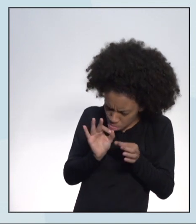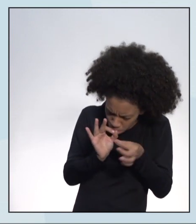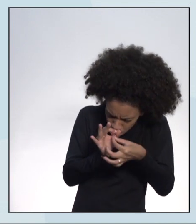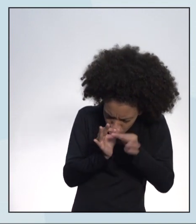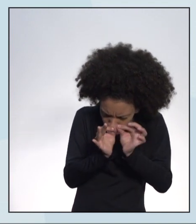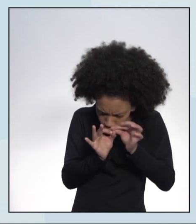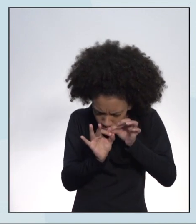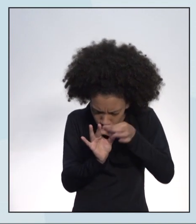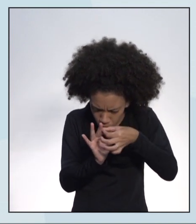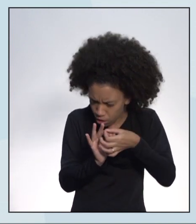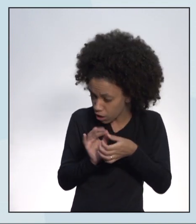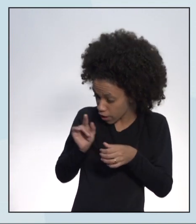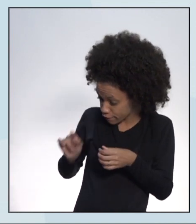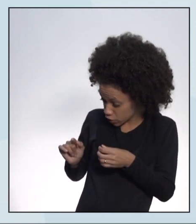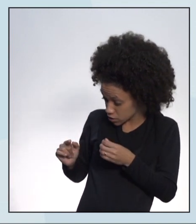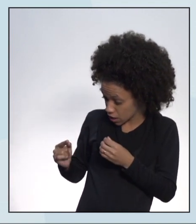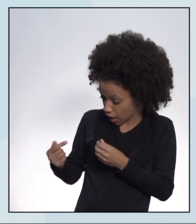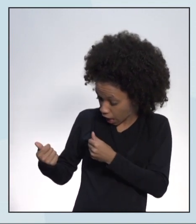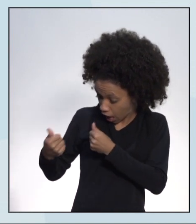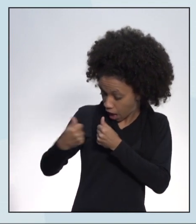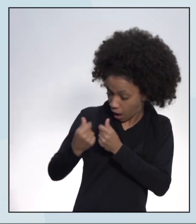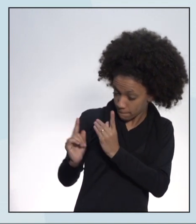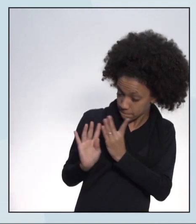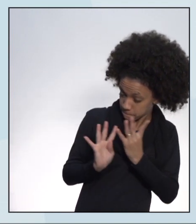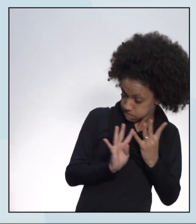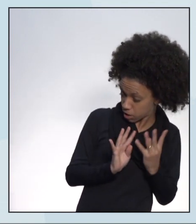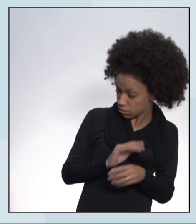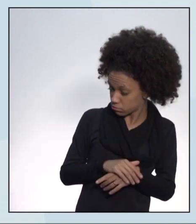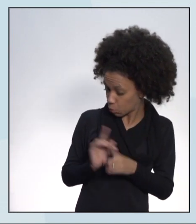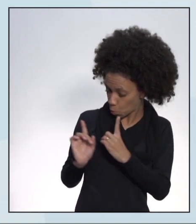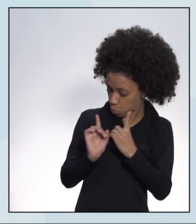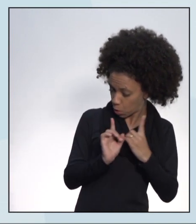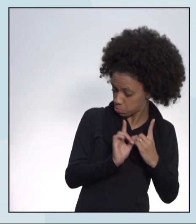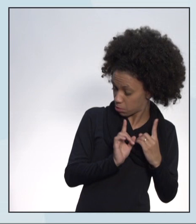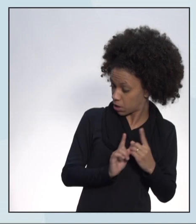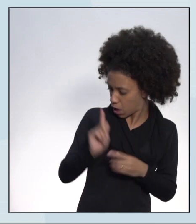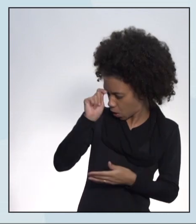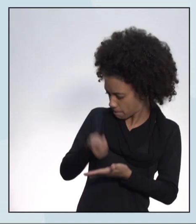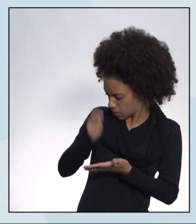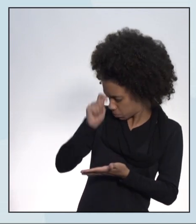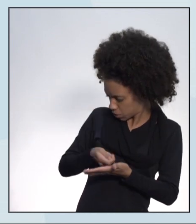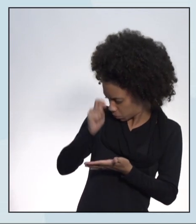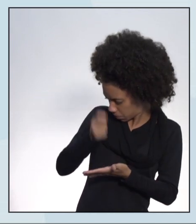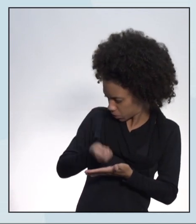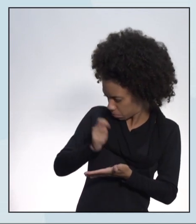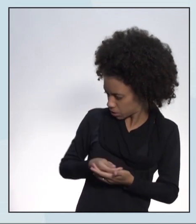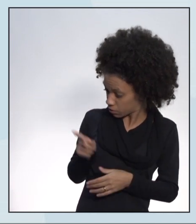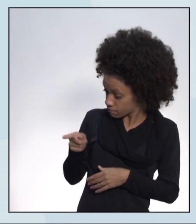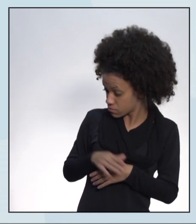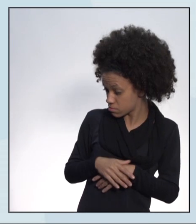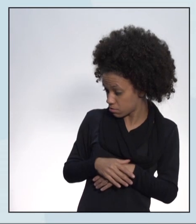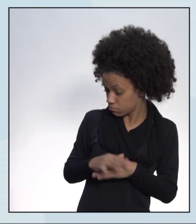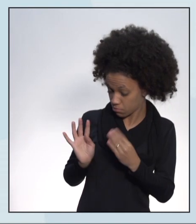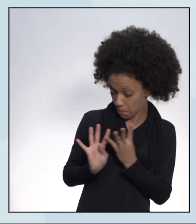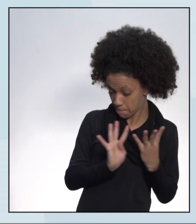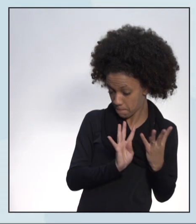você que vem atrás, obedecendo o que eu faço e mando. Também os bastidores vão adiante do